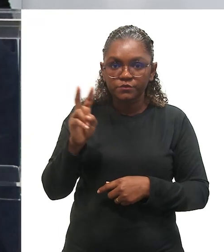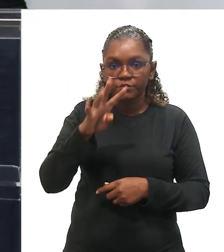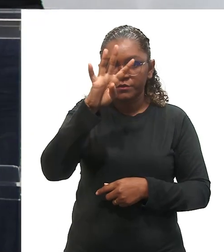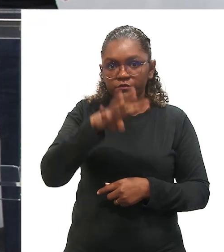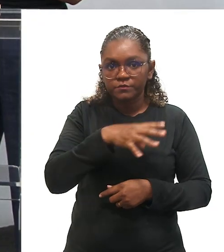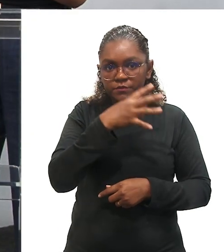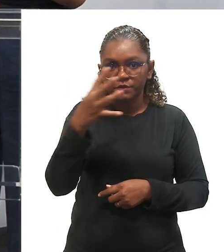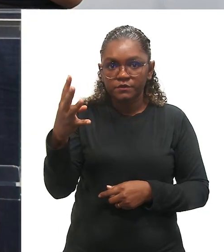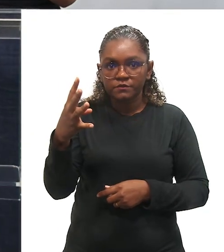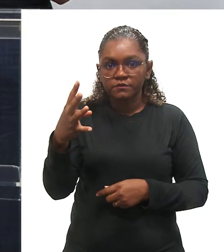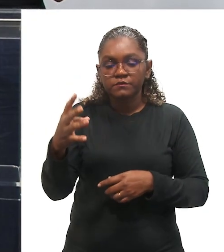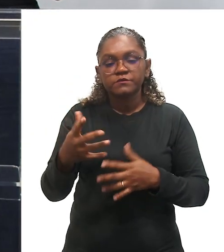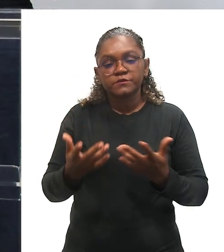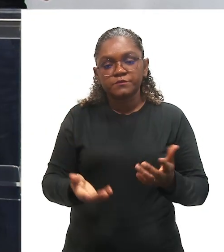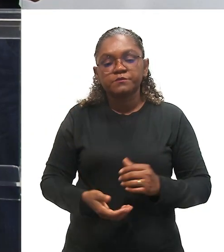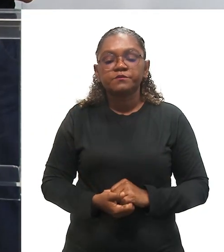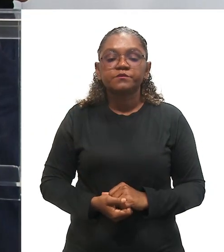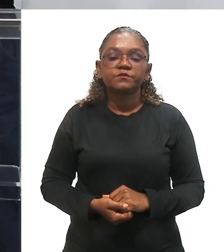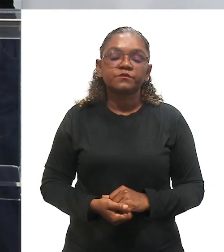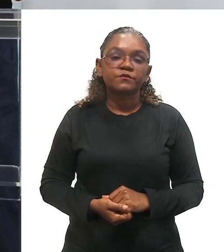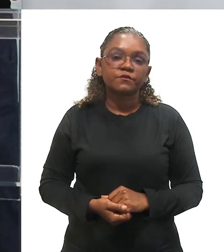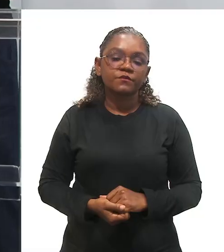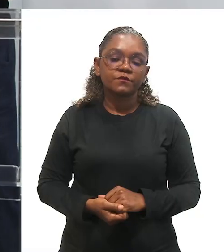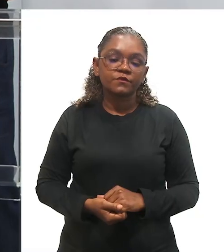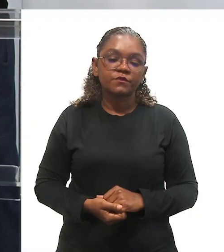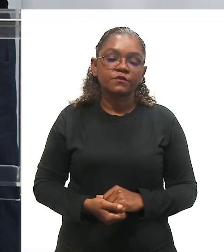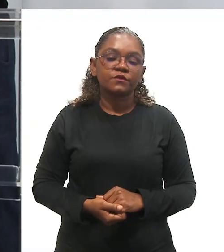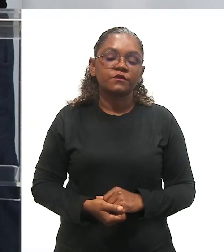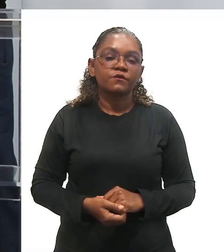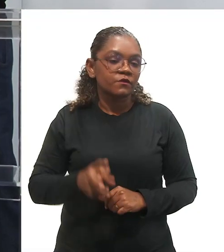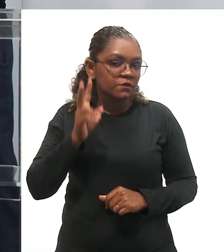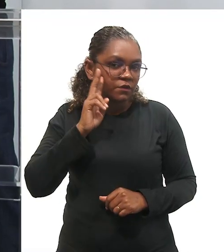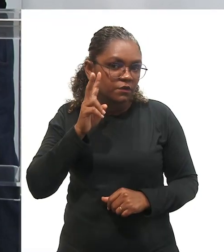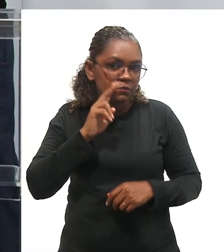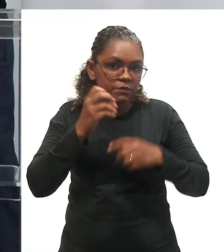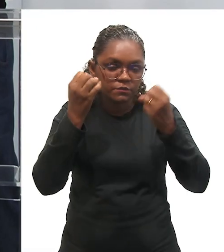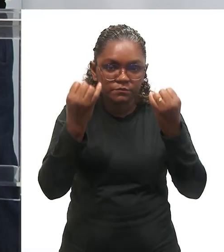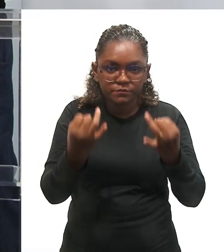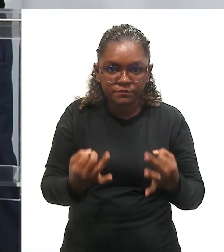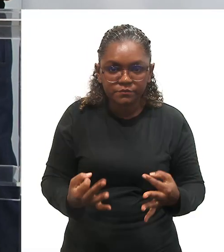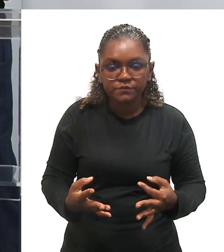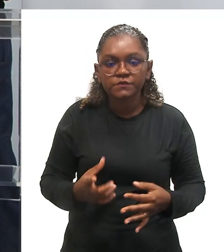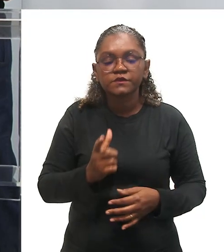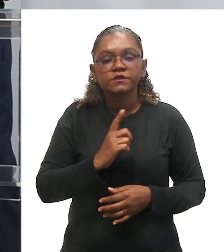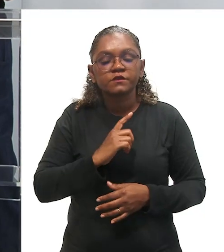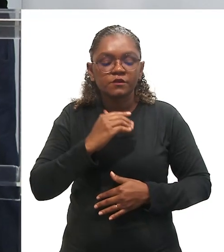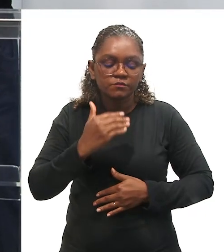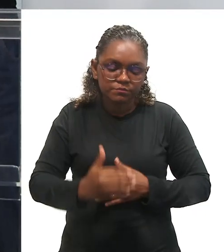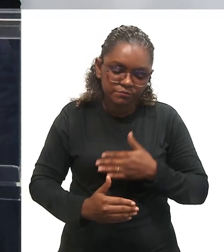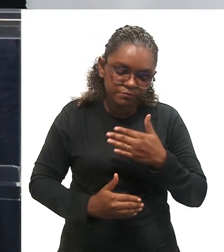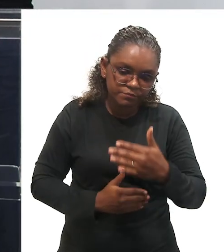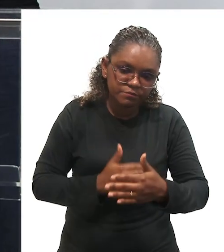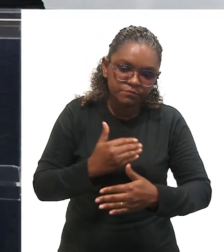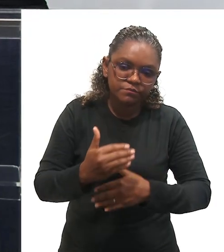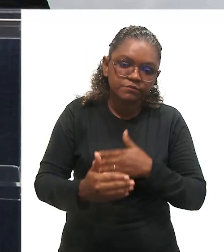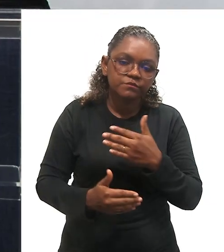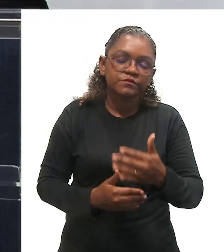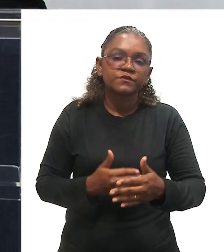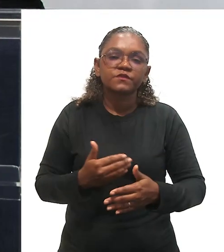que eu falei que as contas a gente ia de forma lenta, de